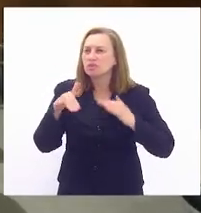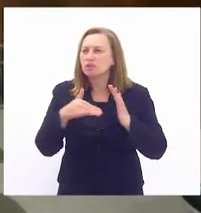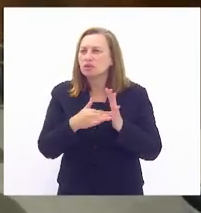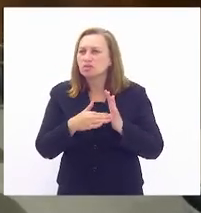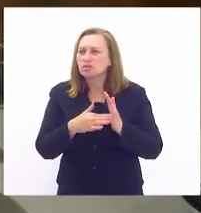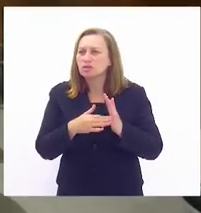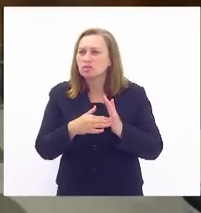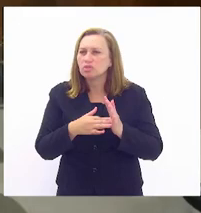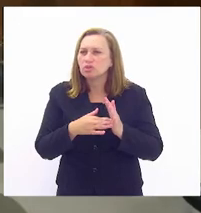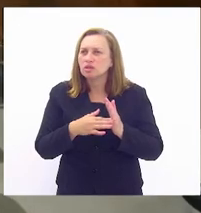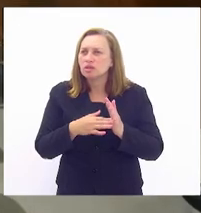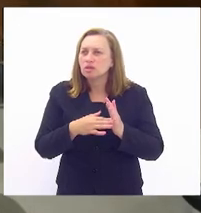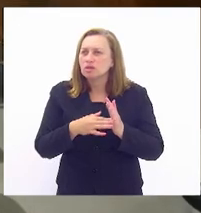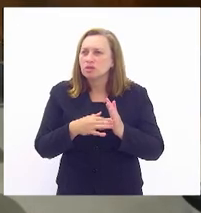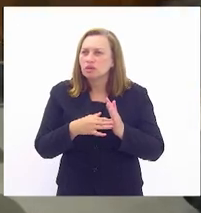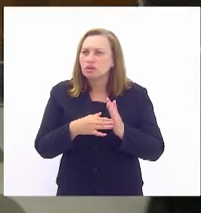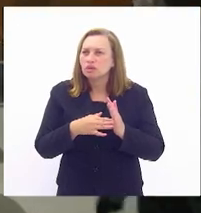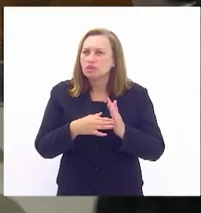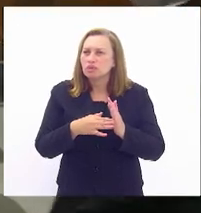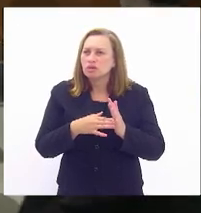Troca o microfone, doutor Rodrigo.